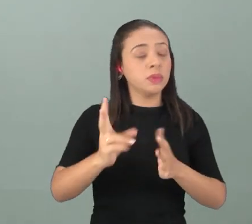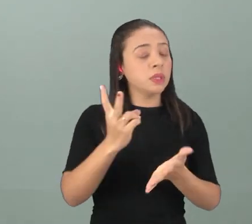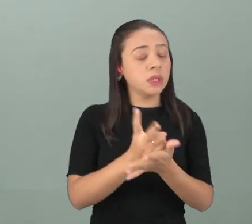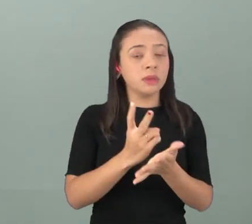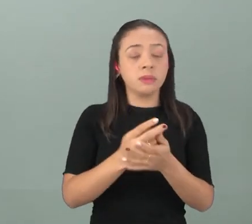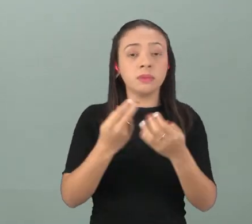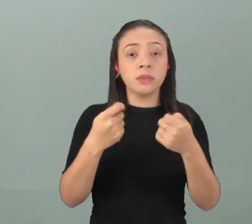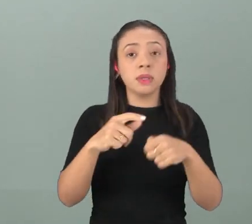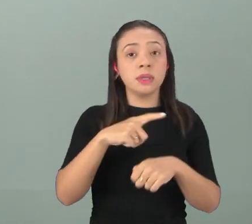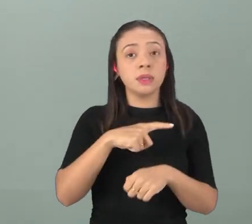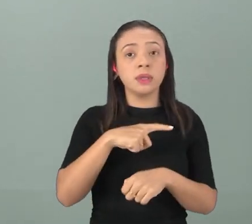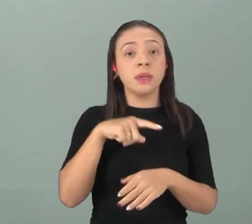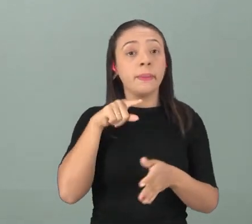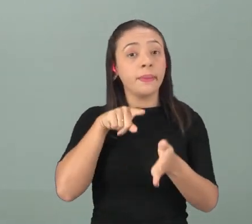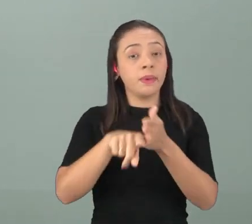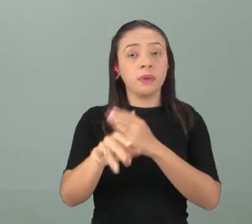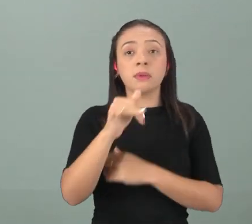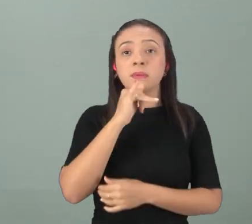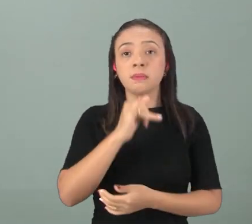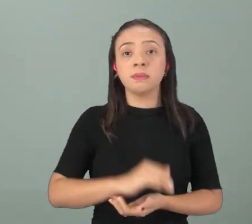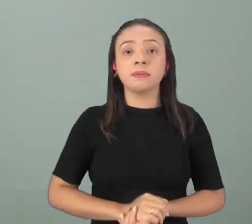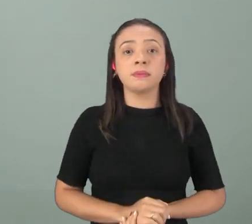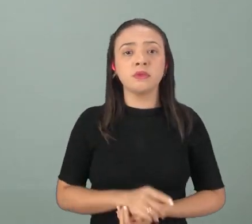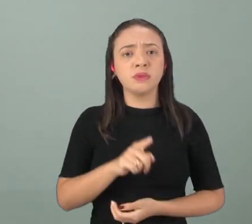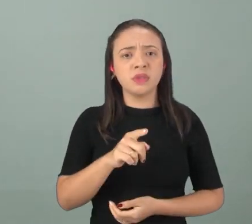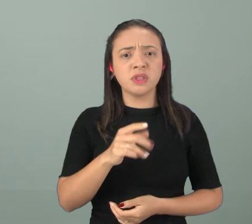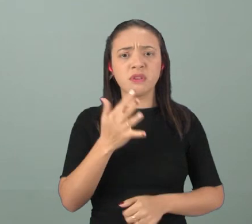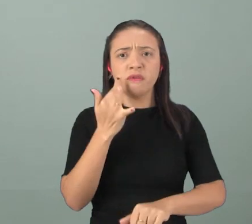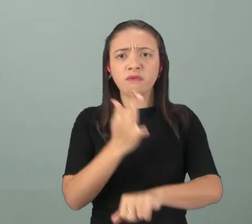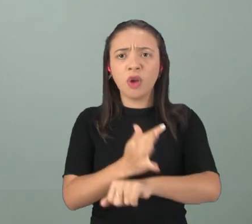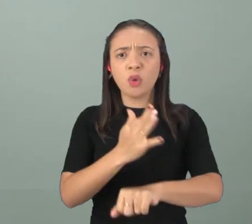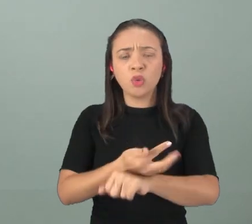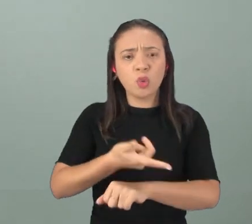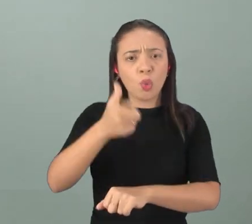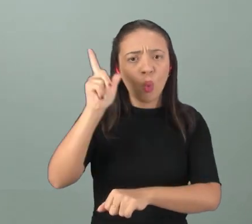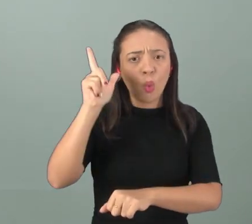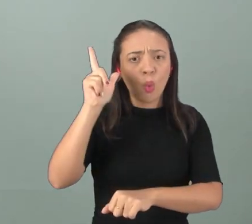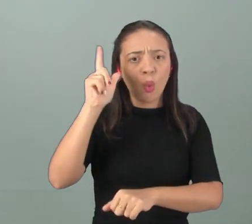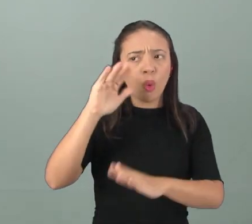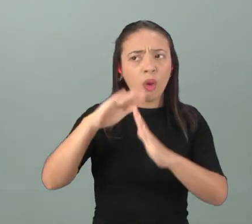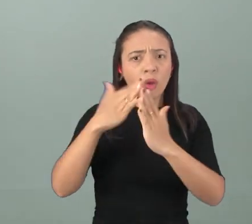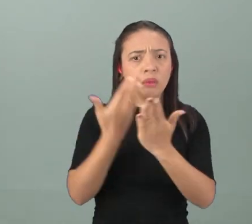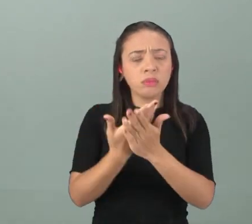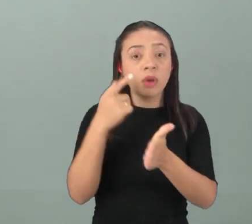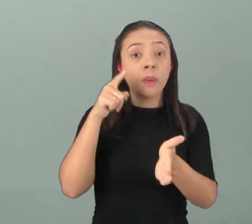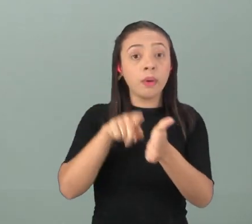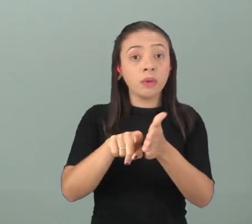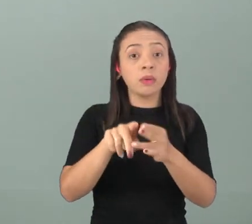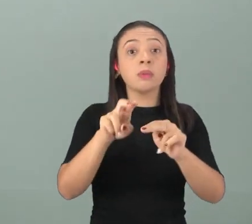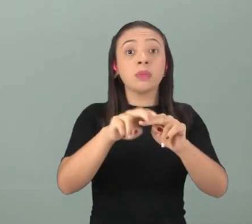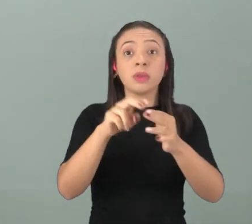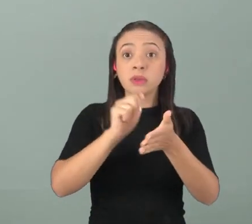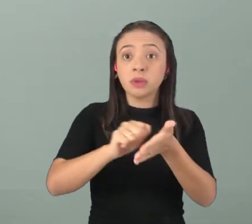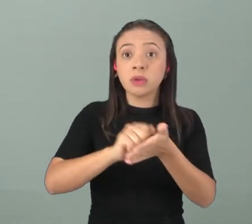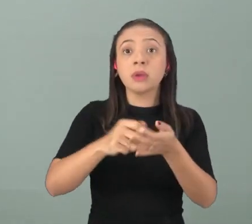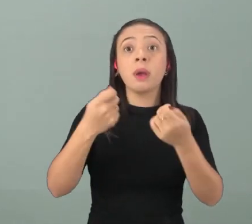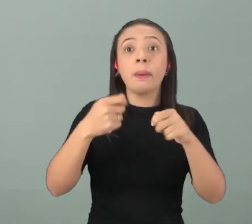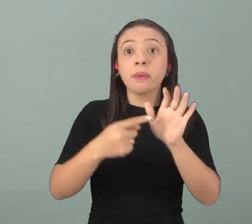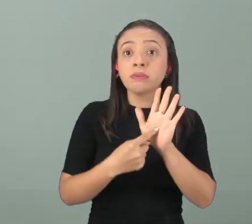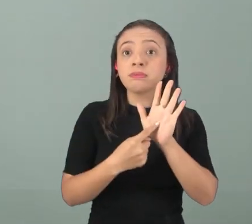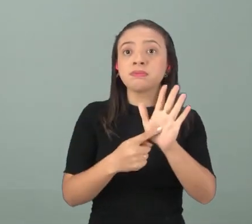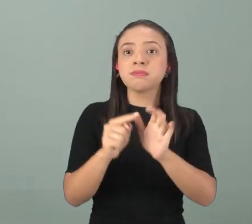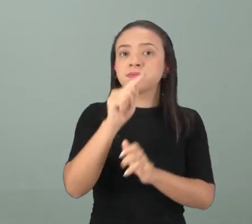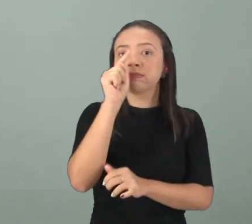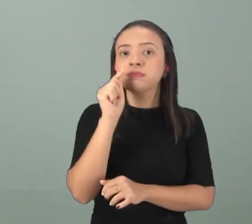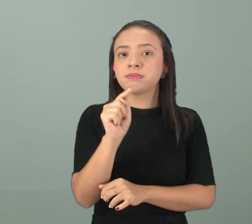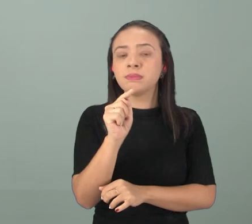pergunta. Você faltou na escola ontem? É uma pergunta. Então, eu preciso indicar na minha escrita isso aqui. É claro